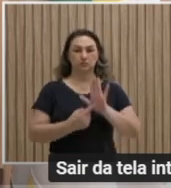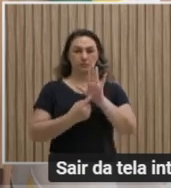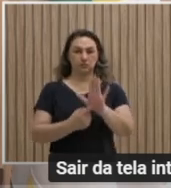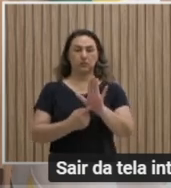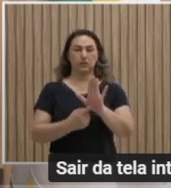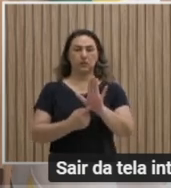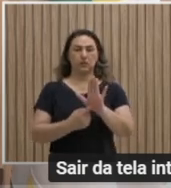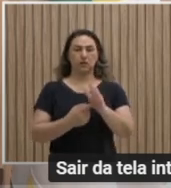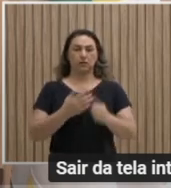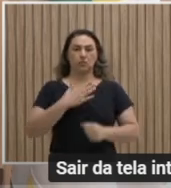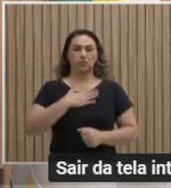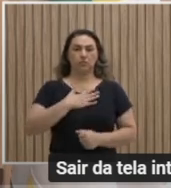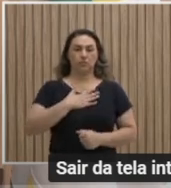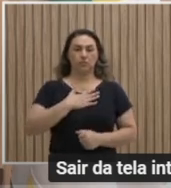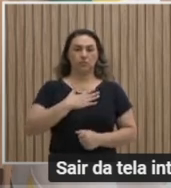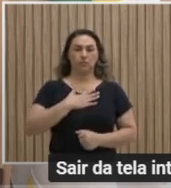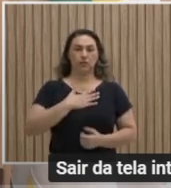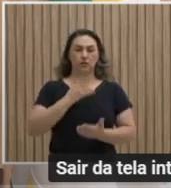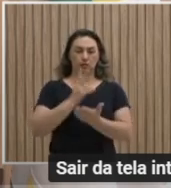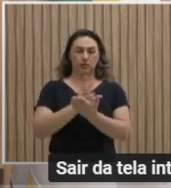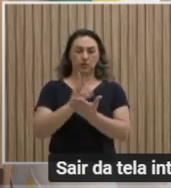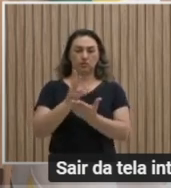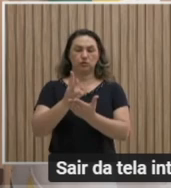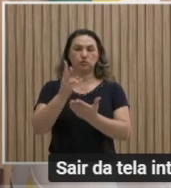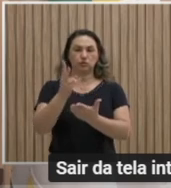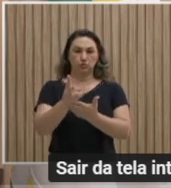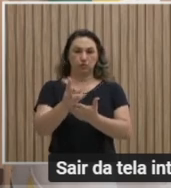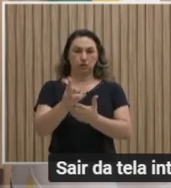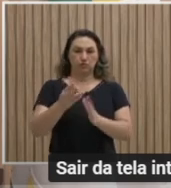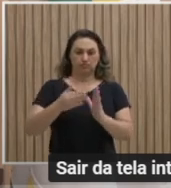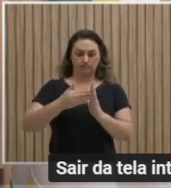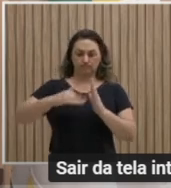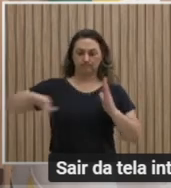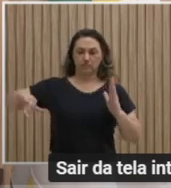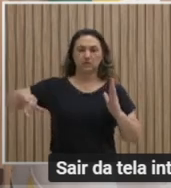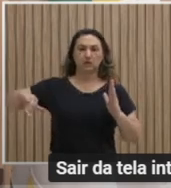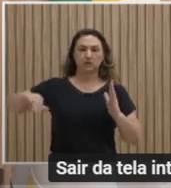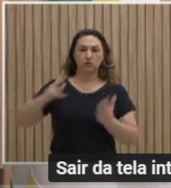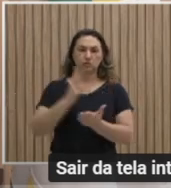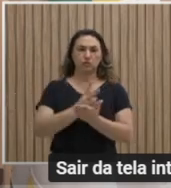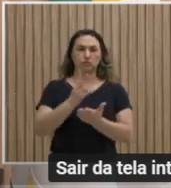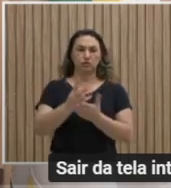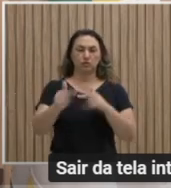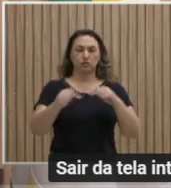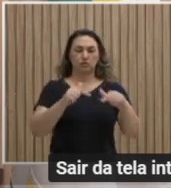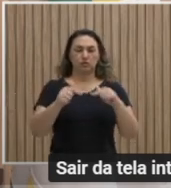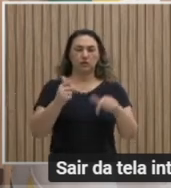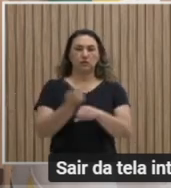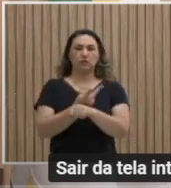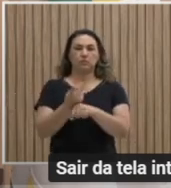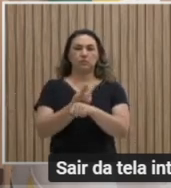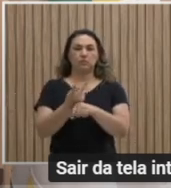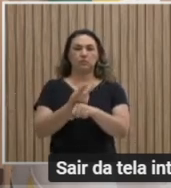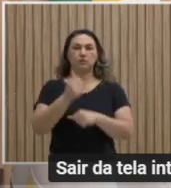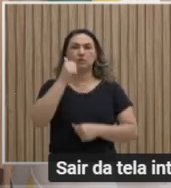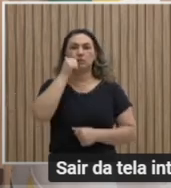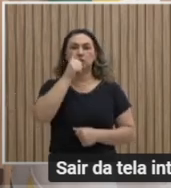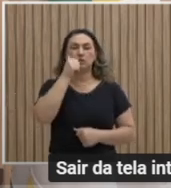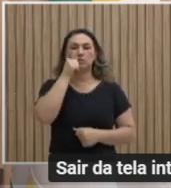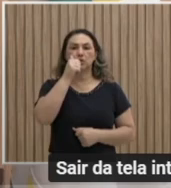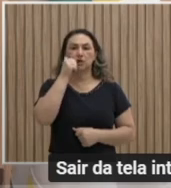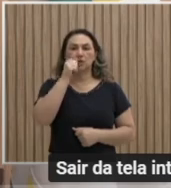o meu impedimento para apreciação e continuidade dos trabalhos da procuradoria da mulher